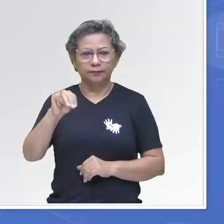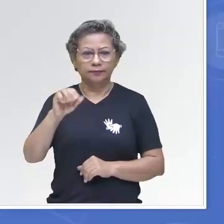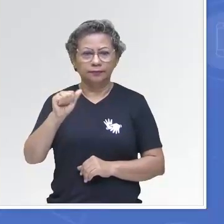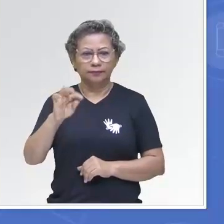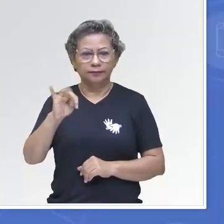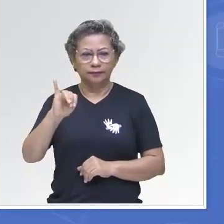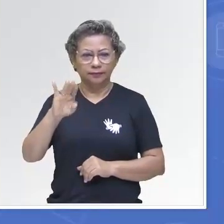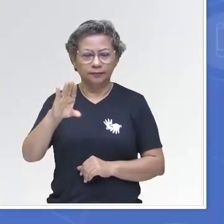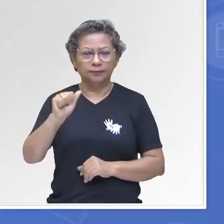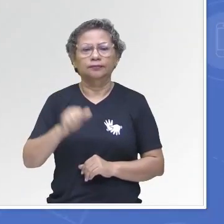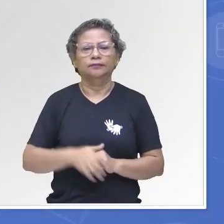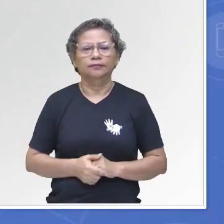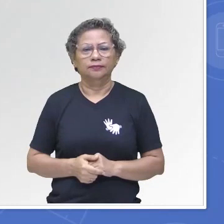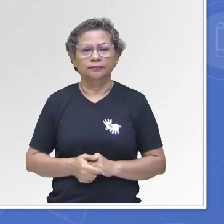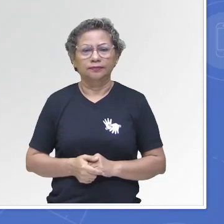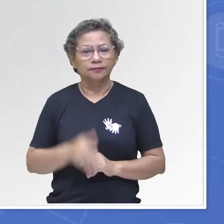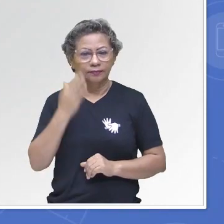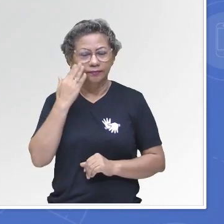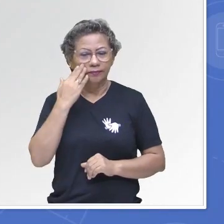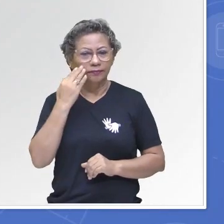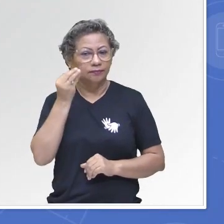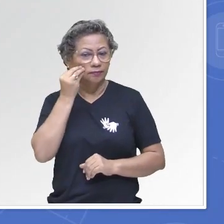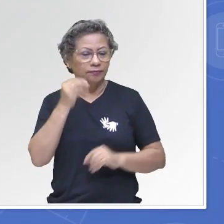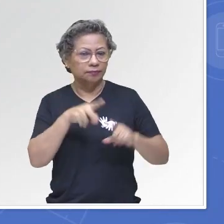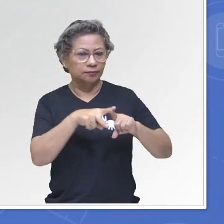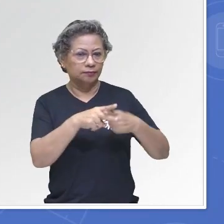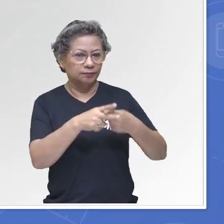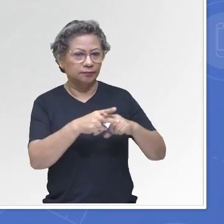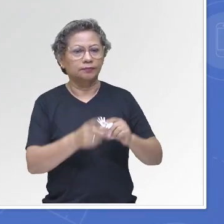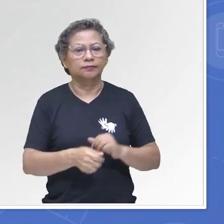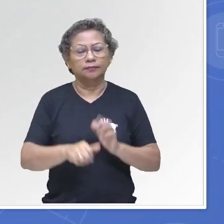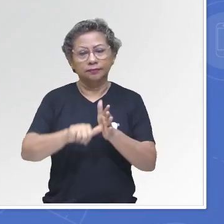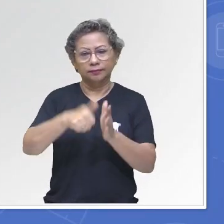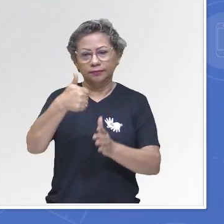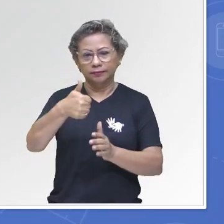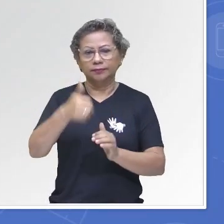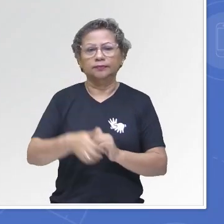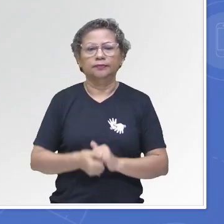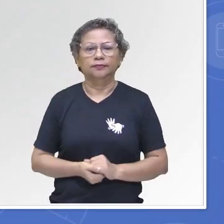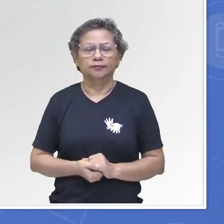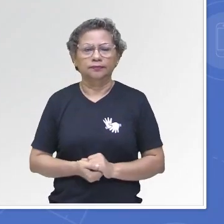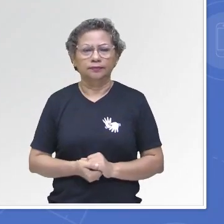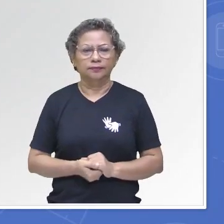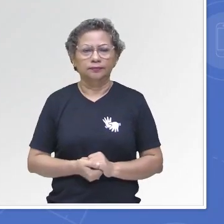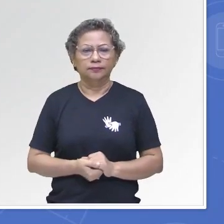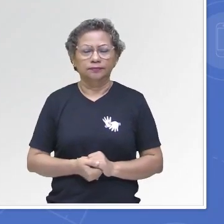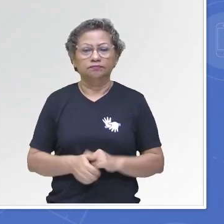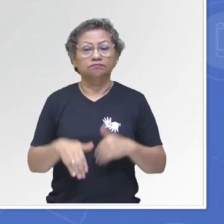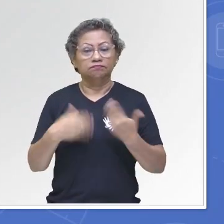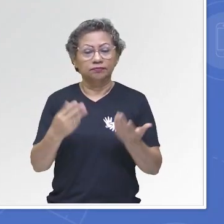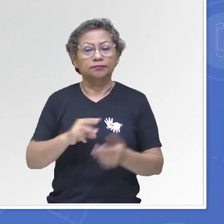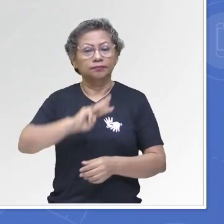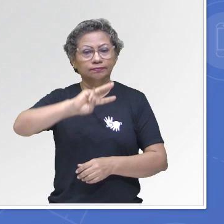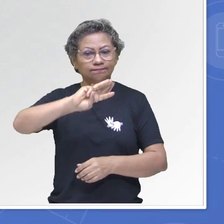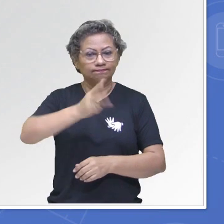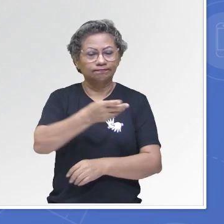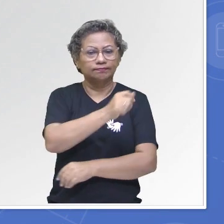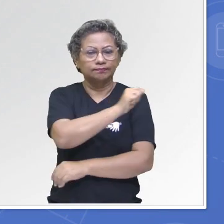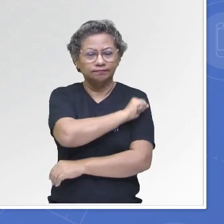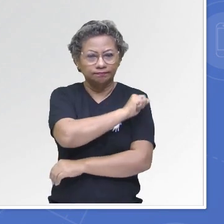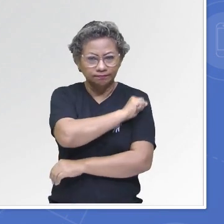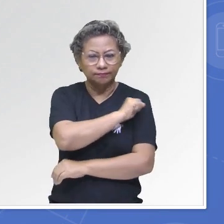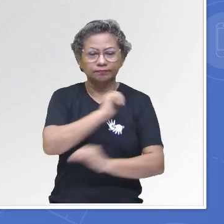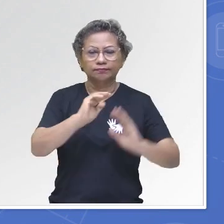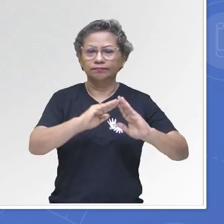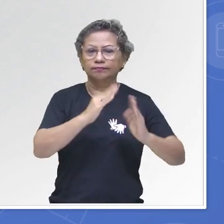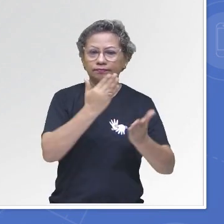para conferir os resultados. Acompanhe comigo. Questão 1, olha só. Entre os 3.000 alunos, né, de uma escola,